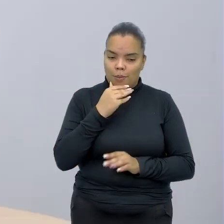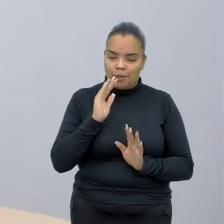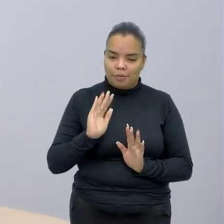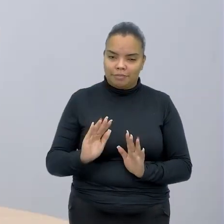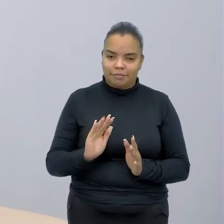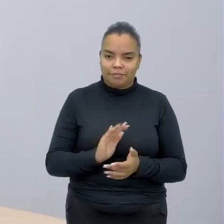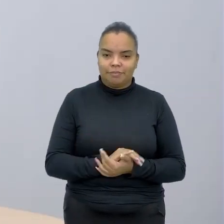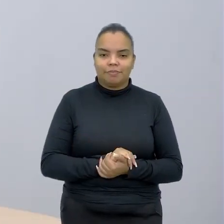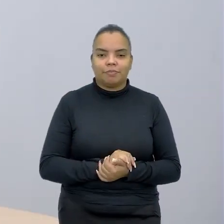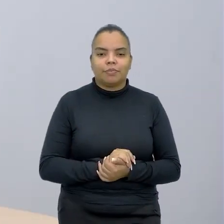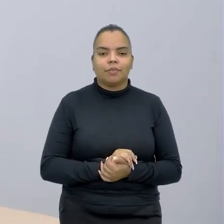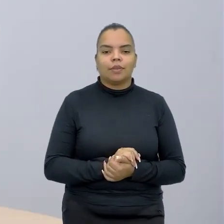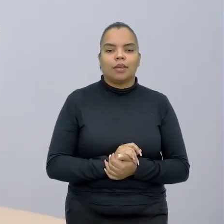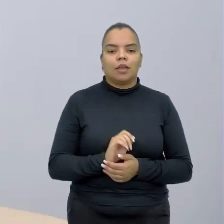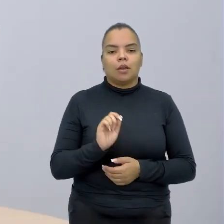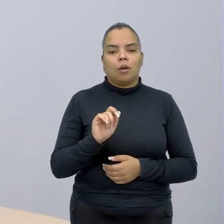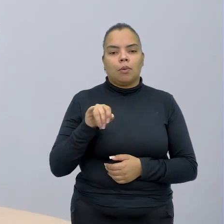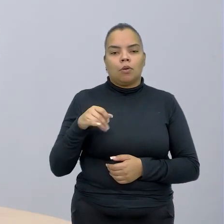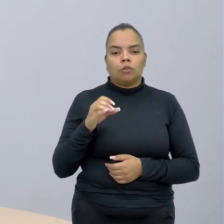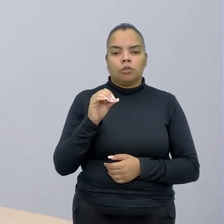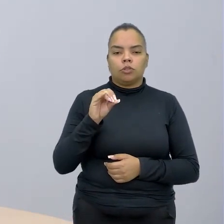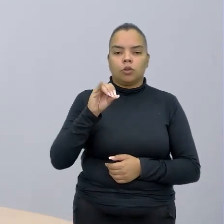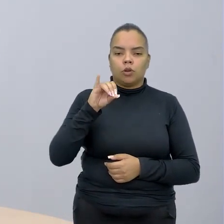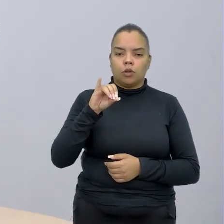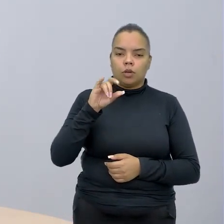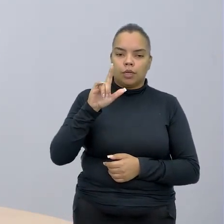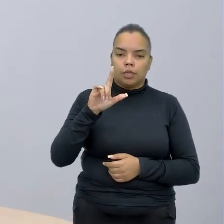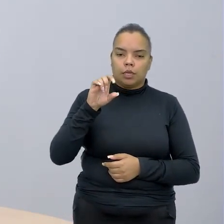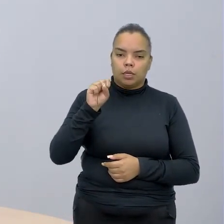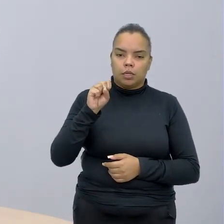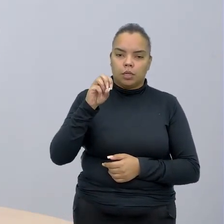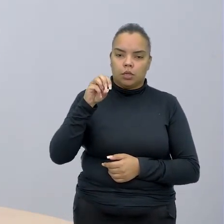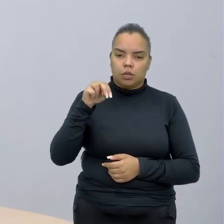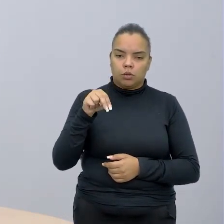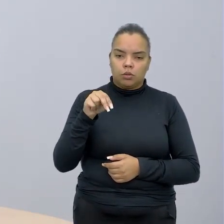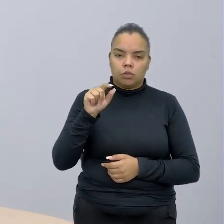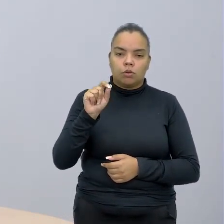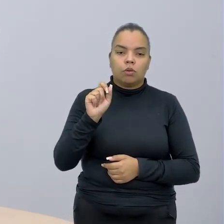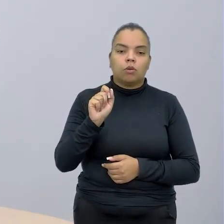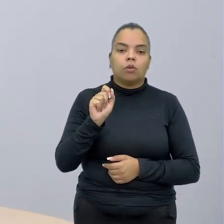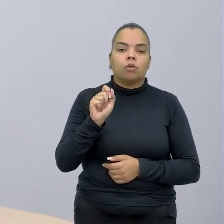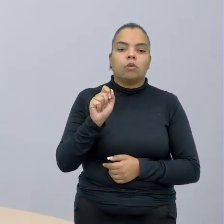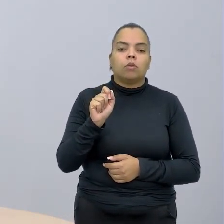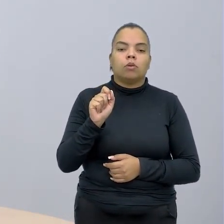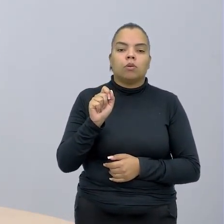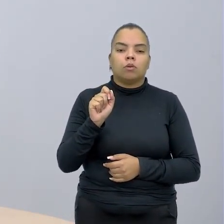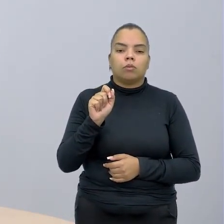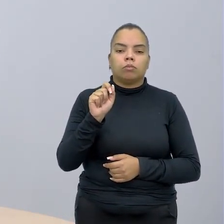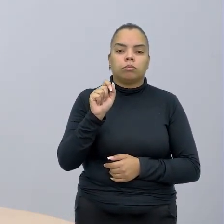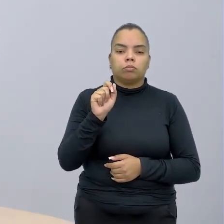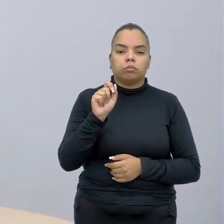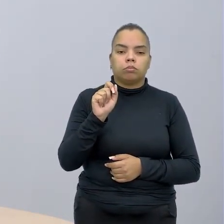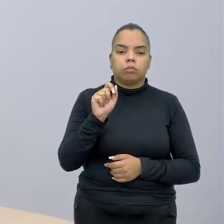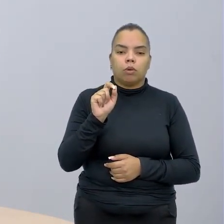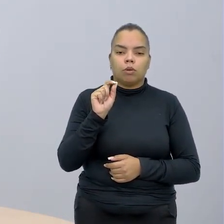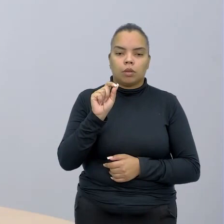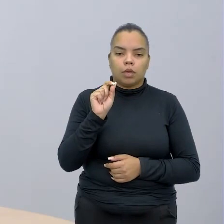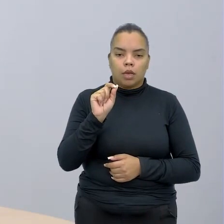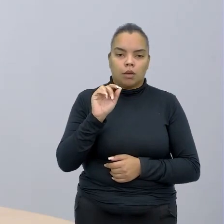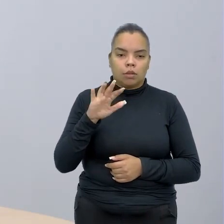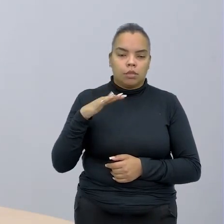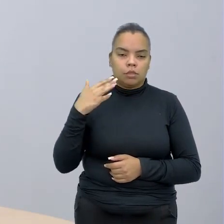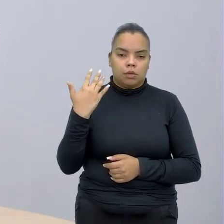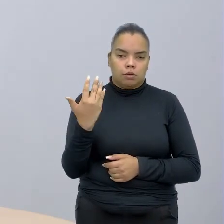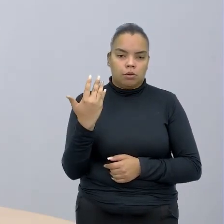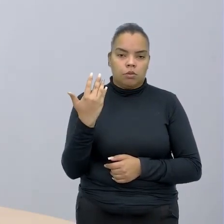E como o Joilson falou aqui, no caso do acidente de Goiânia, também, veja, o que aconteceu com a